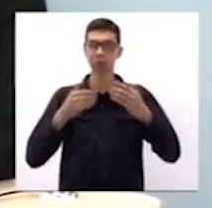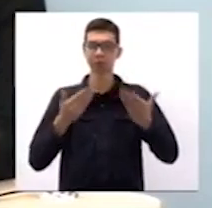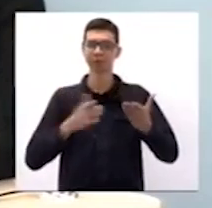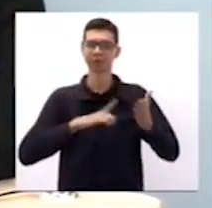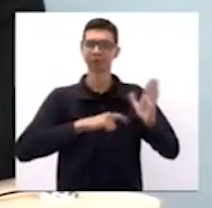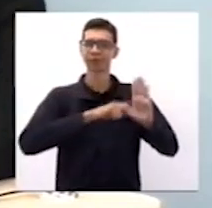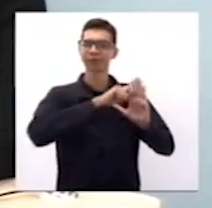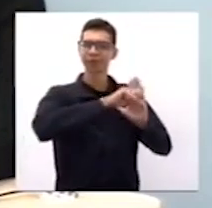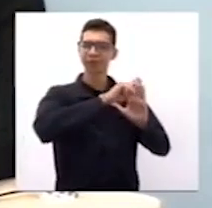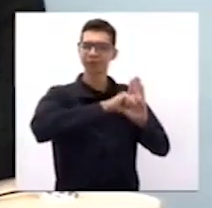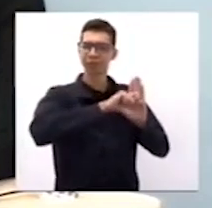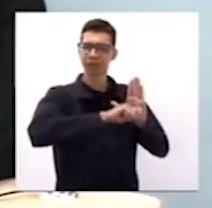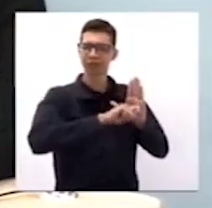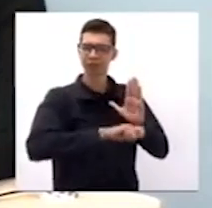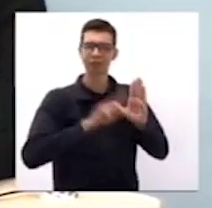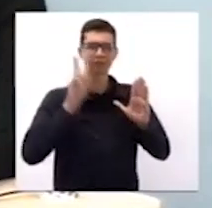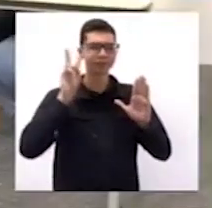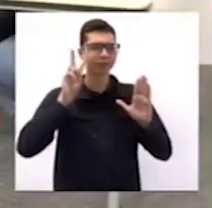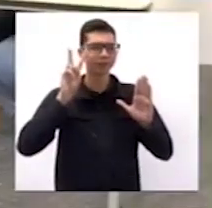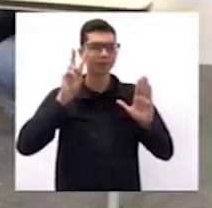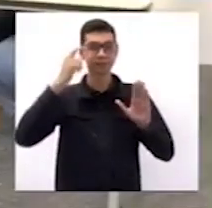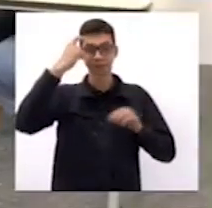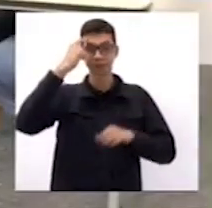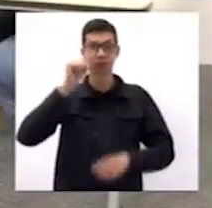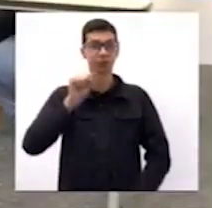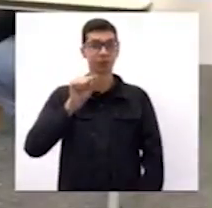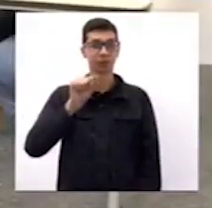bordo, pensando exatamente no quê, professora